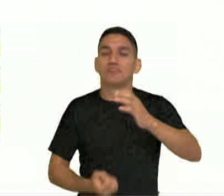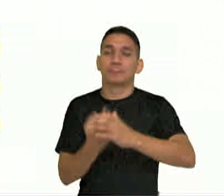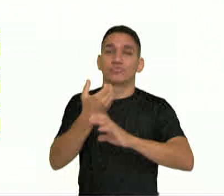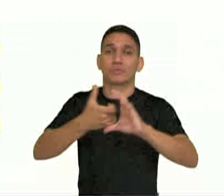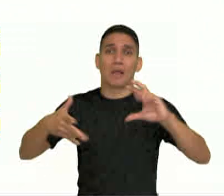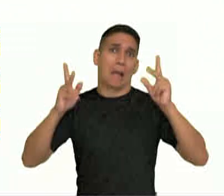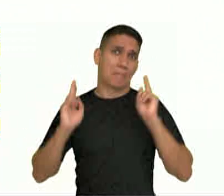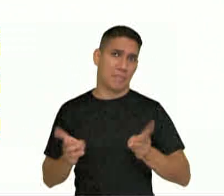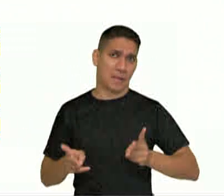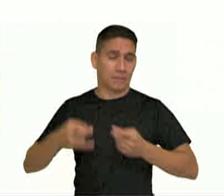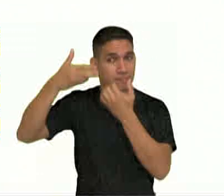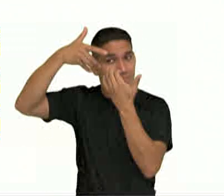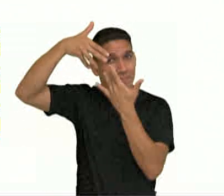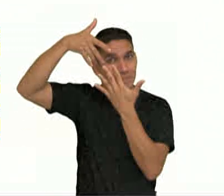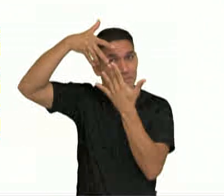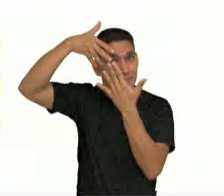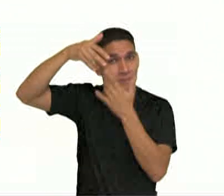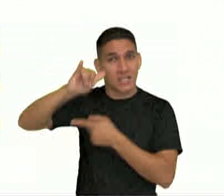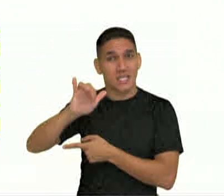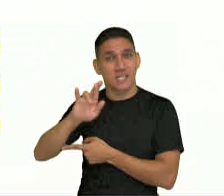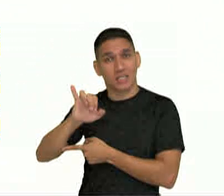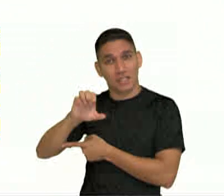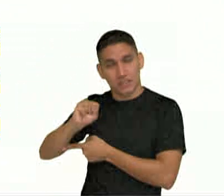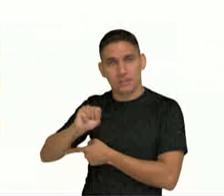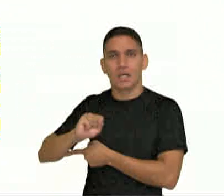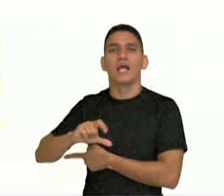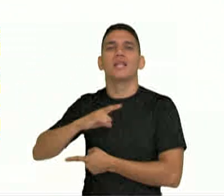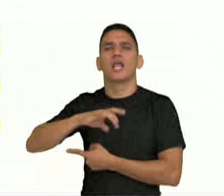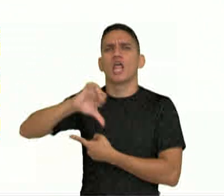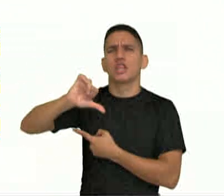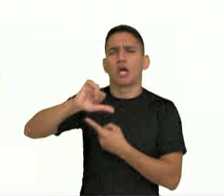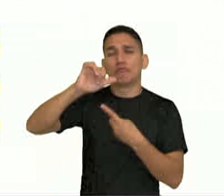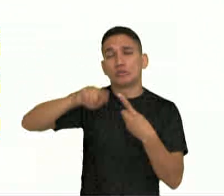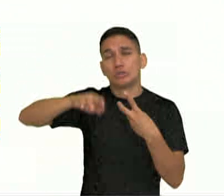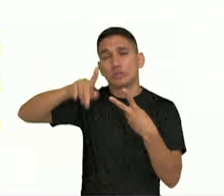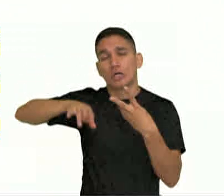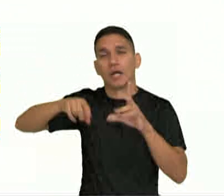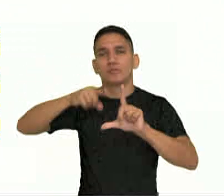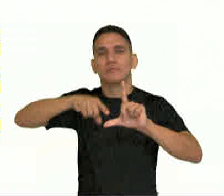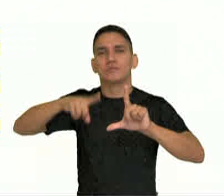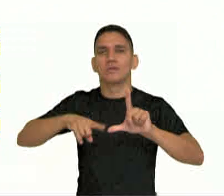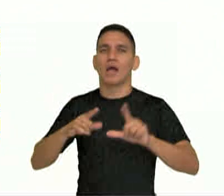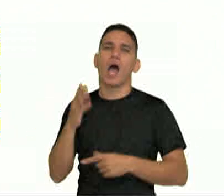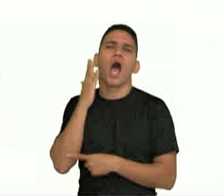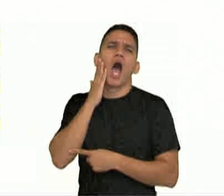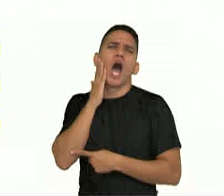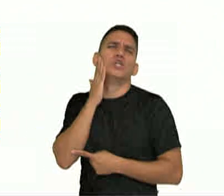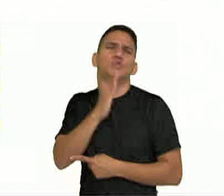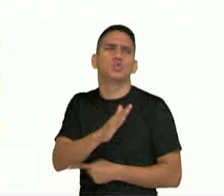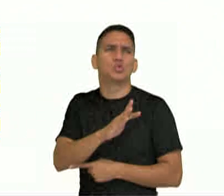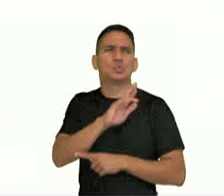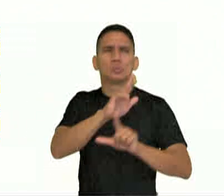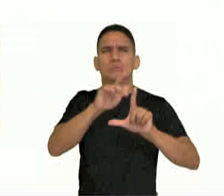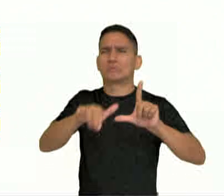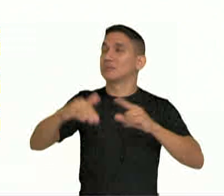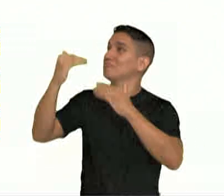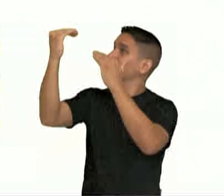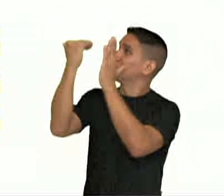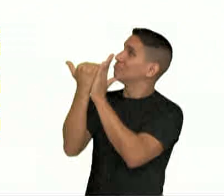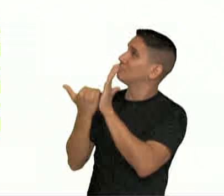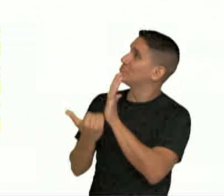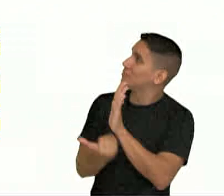cor da íris, né? Então, aqui, ó, 9 tons diferentes. A gente tem o azul claro, azul médio, azul escuro,